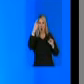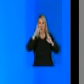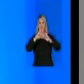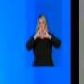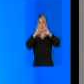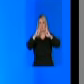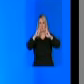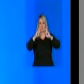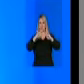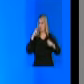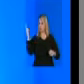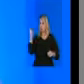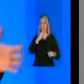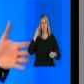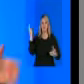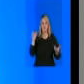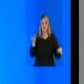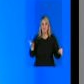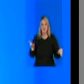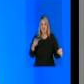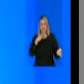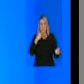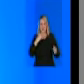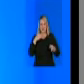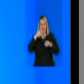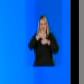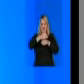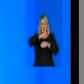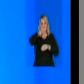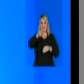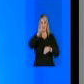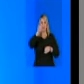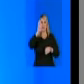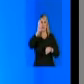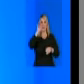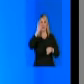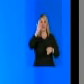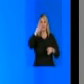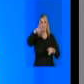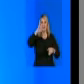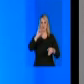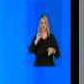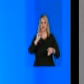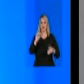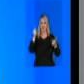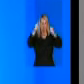faz o menor sentido, e depois você entrar com ele na Jardim Botânico, simplesmente não vai funcionar,